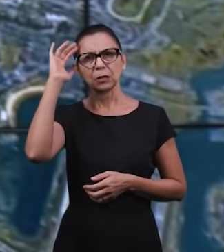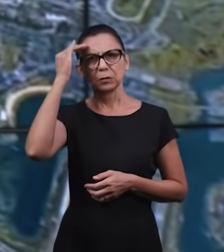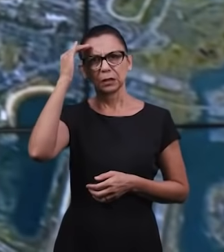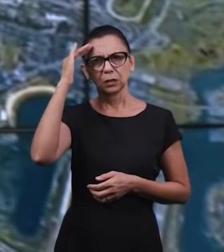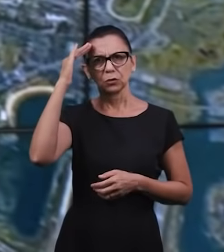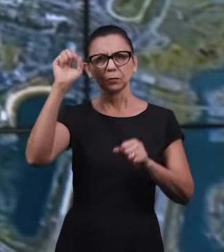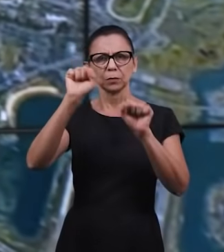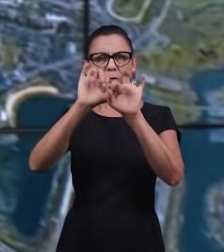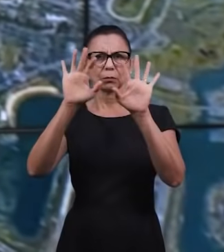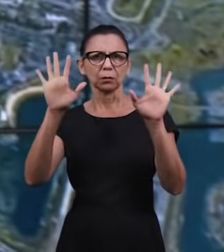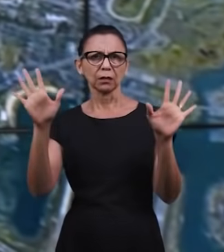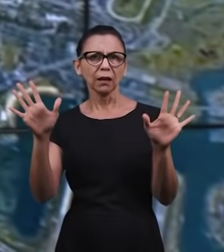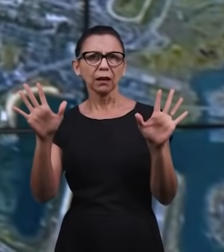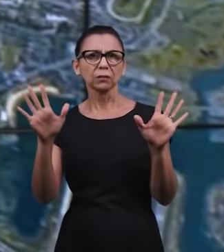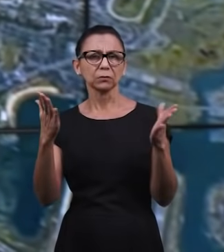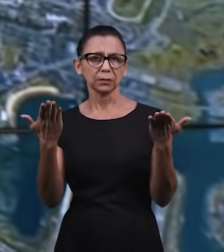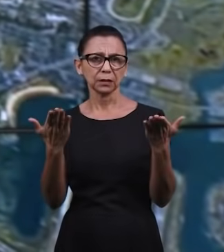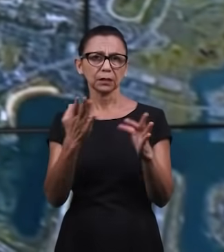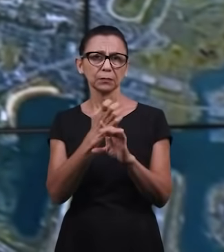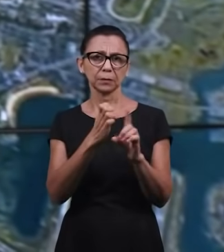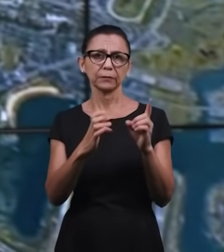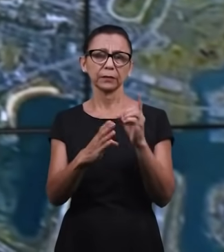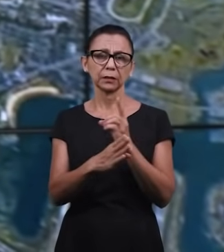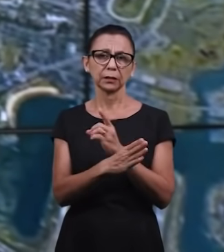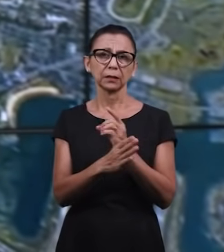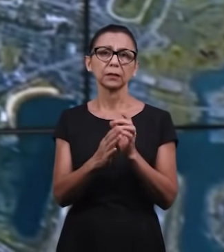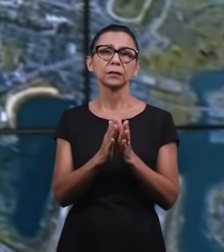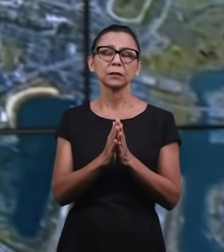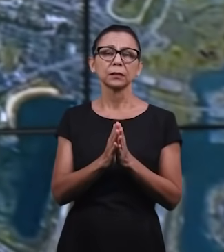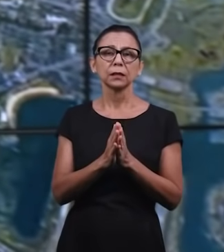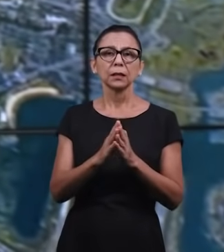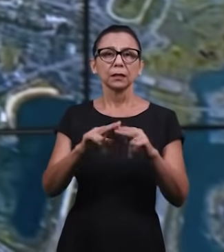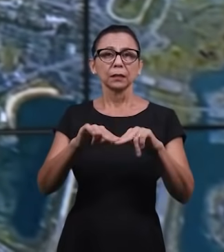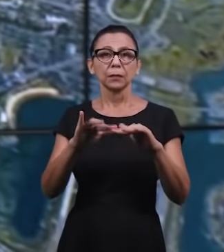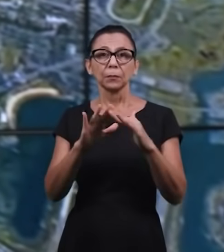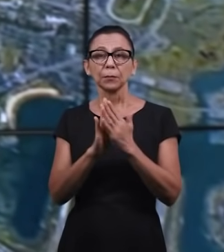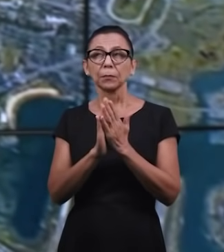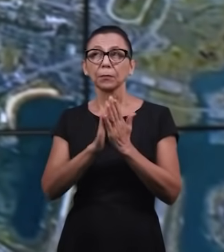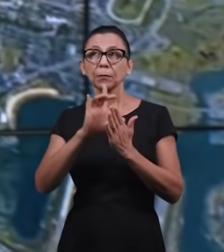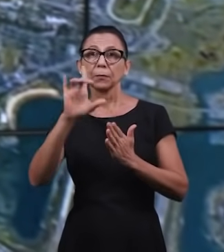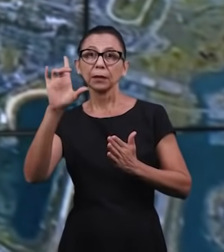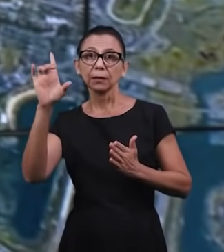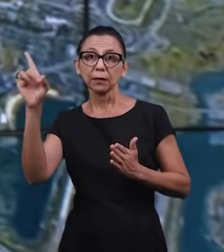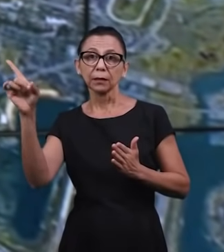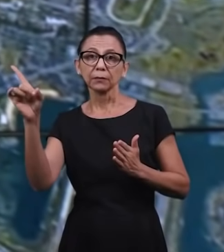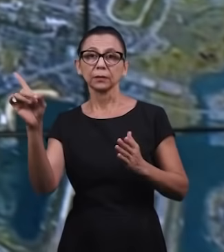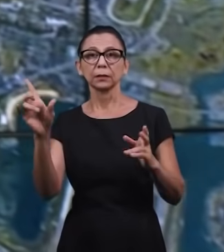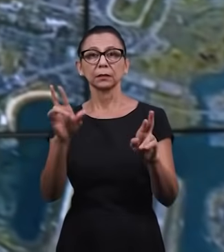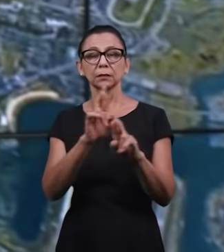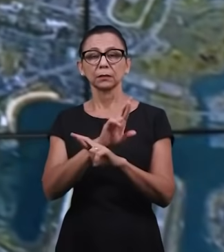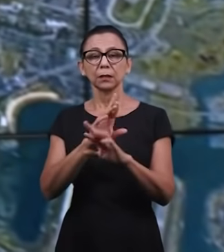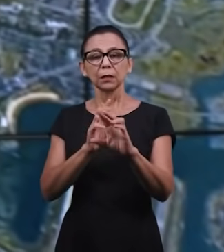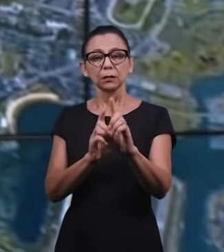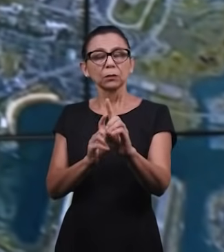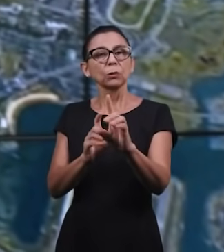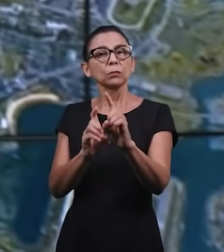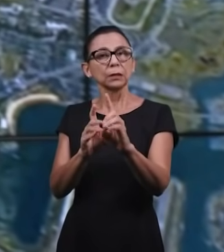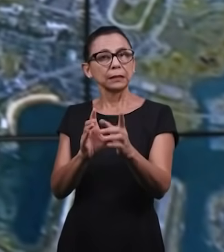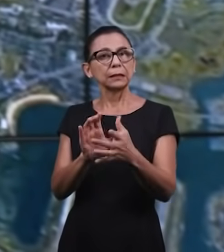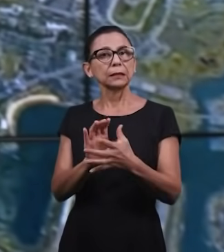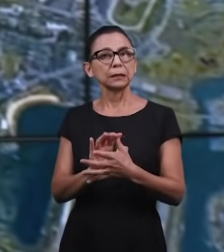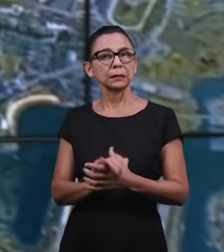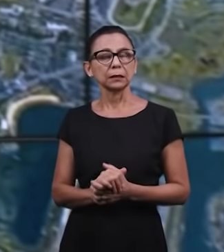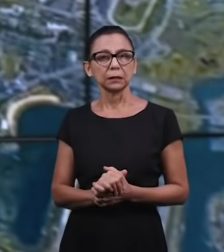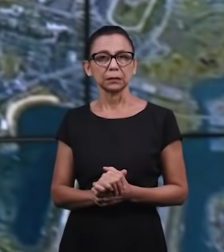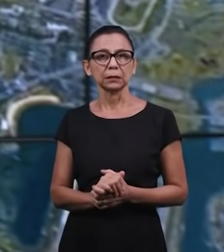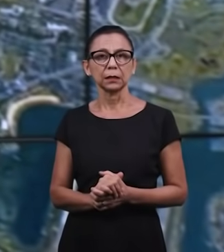aquilo que os irmãos têm alcançado em termos da escola bíblica dominical, na palavra do Senhor, com relação à doutrina no nosso